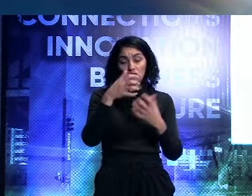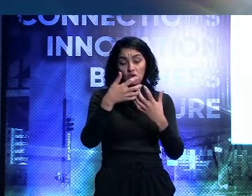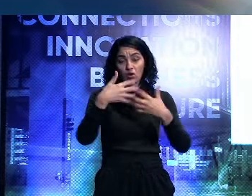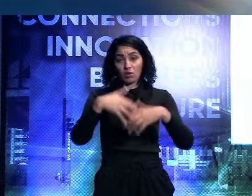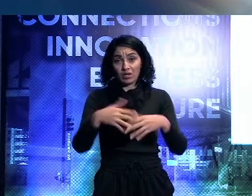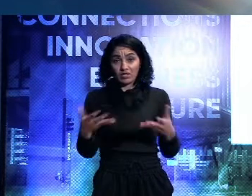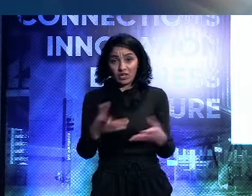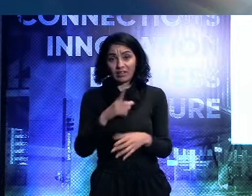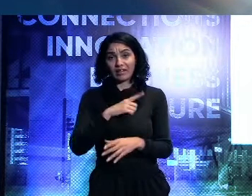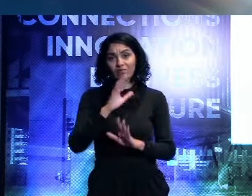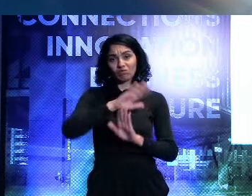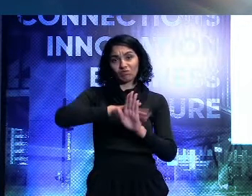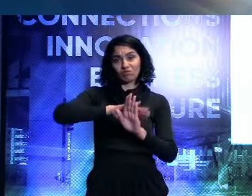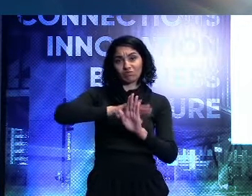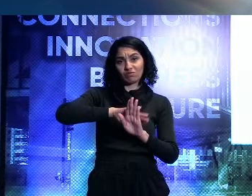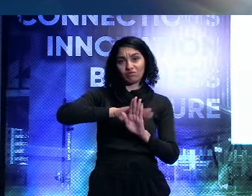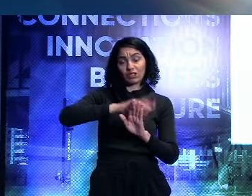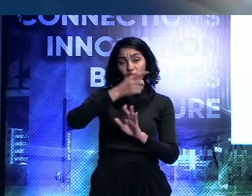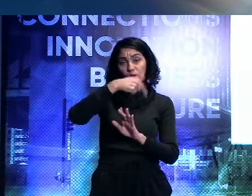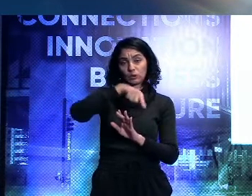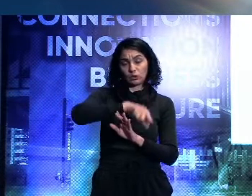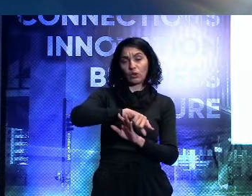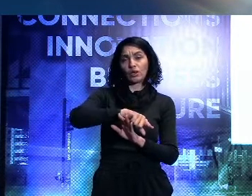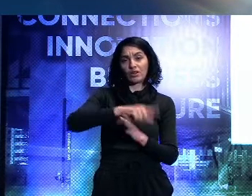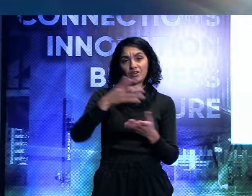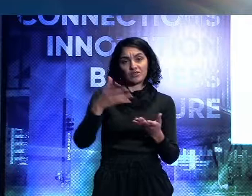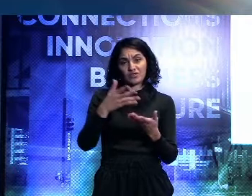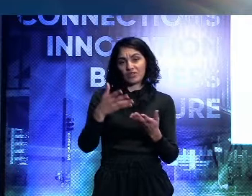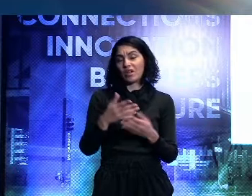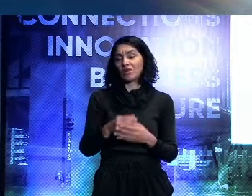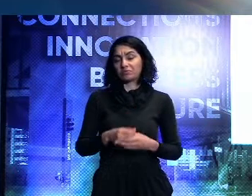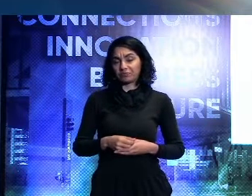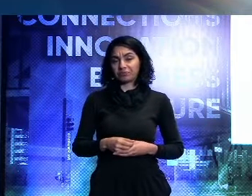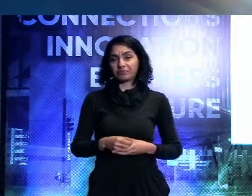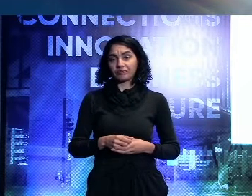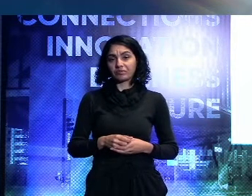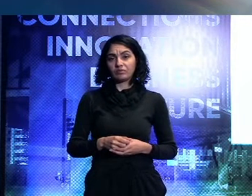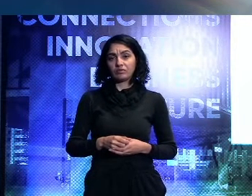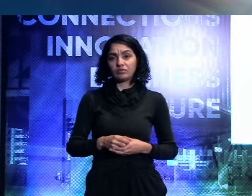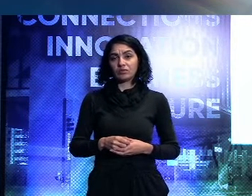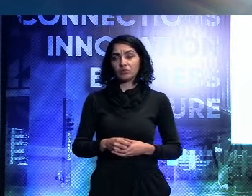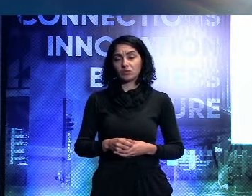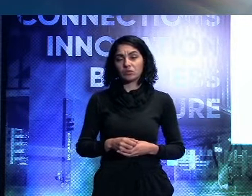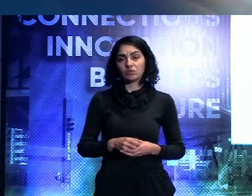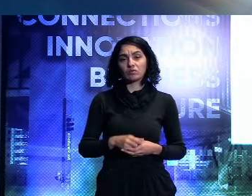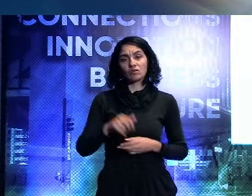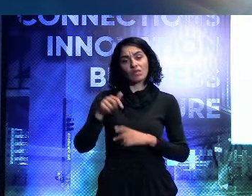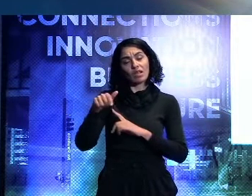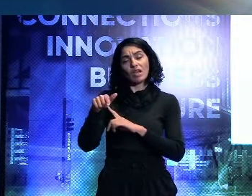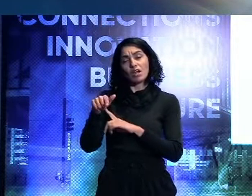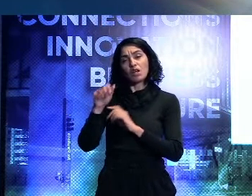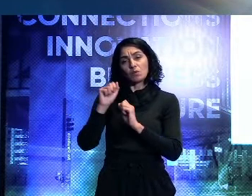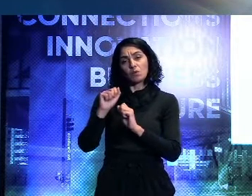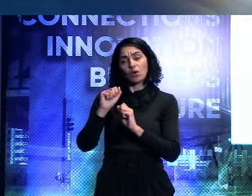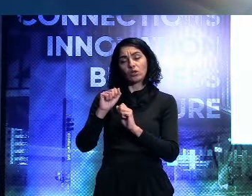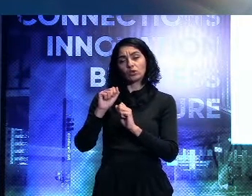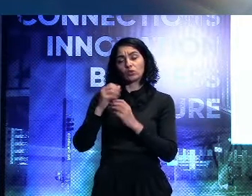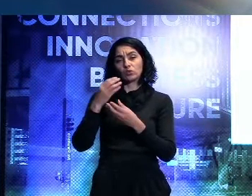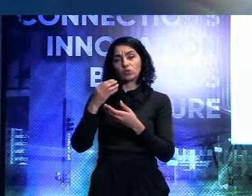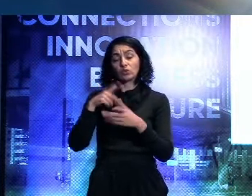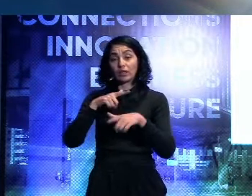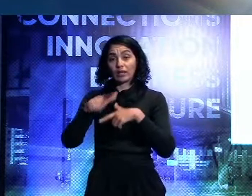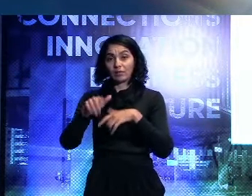é inerente e a gente, como dev, como infra, né, ou quem mais tiver envolvido num produto, precisa